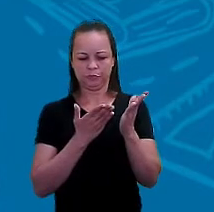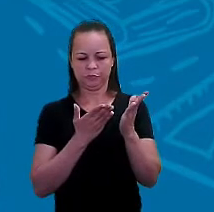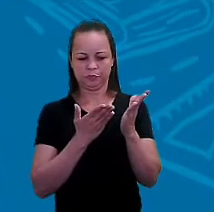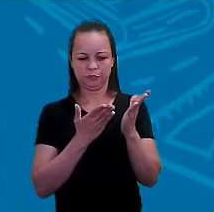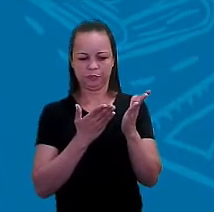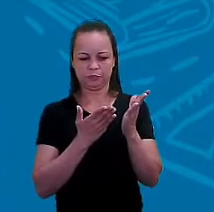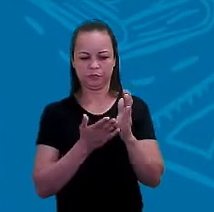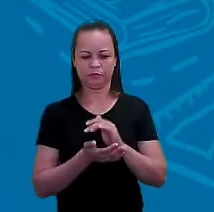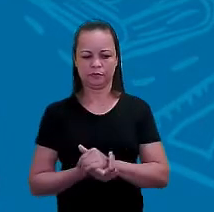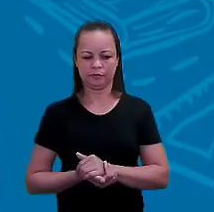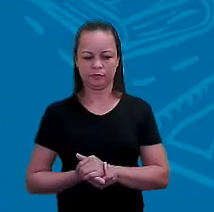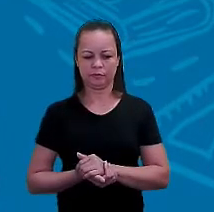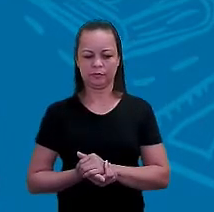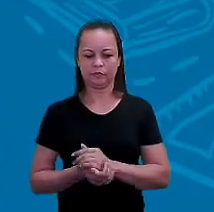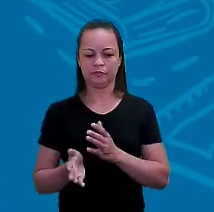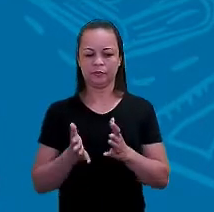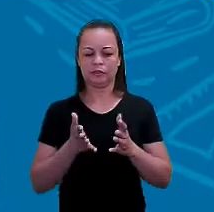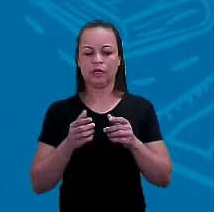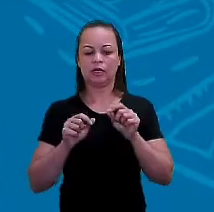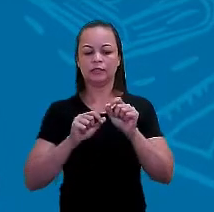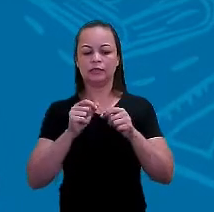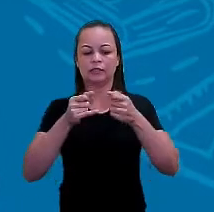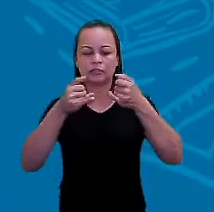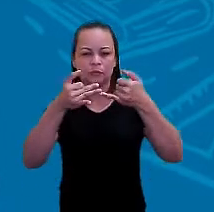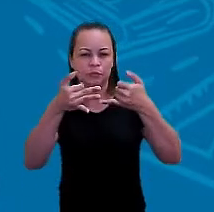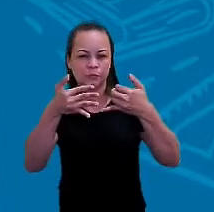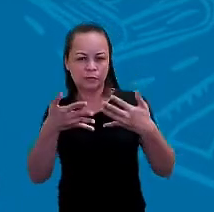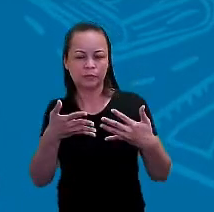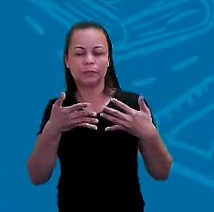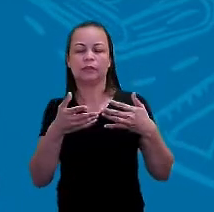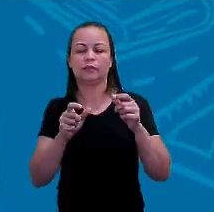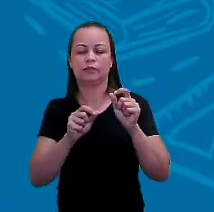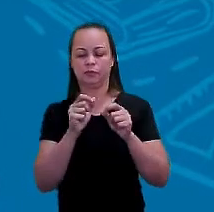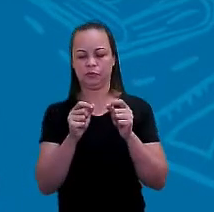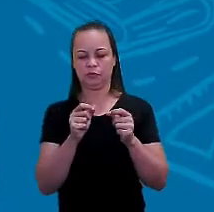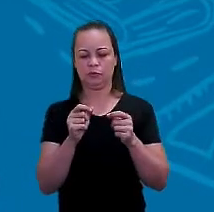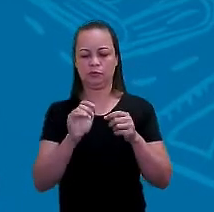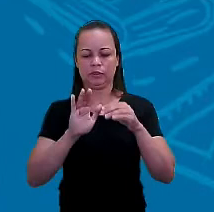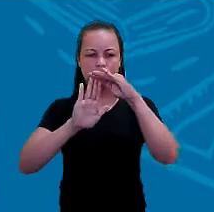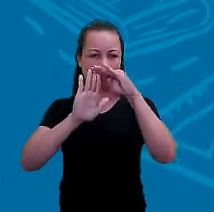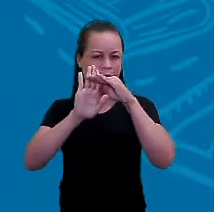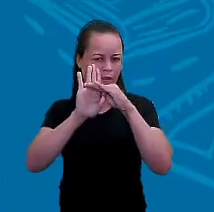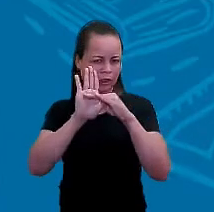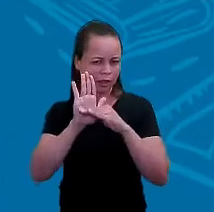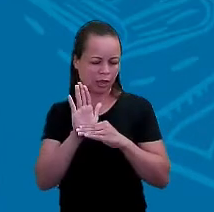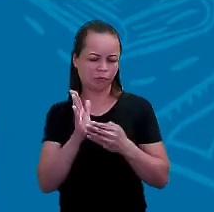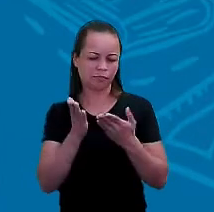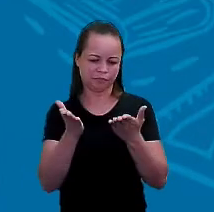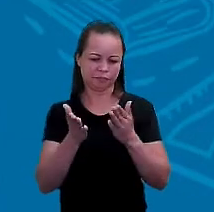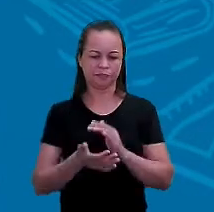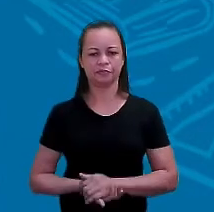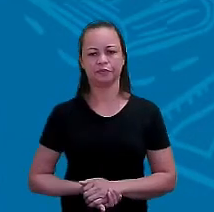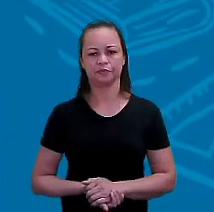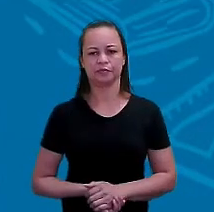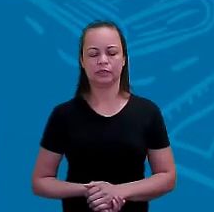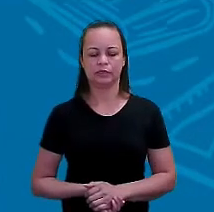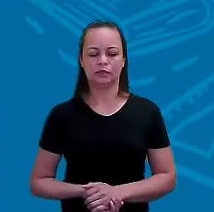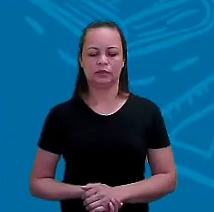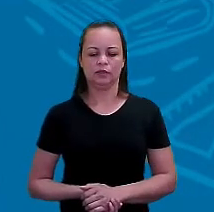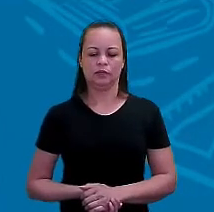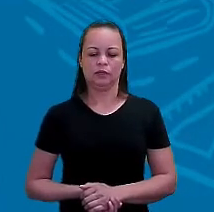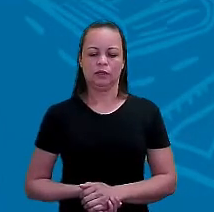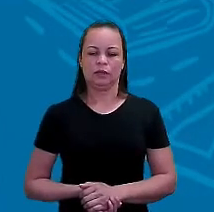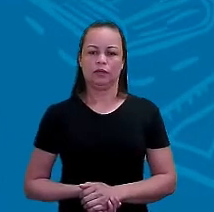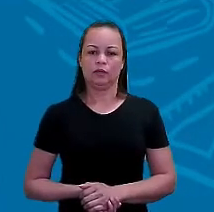she is, it is, we are, you are, they are. Alright? Let's continue. Bem,